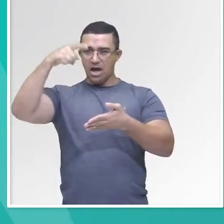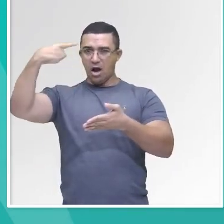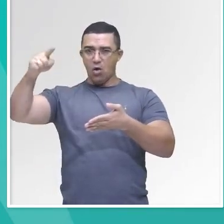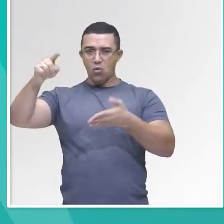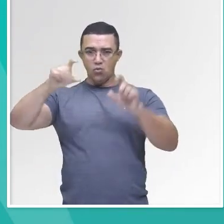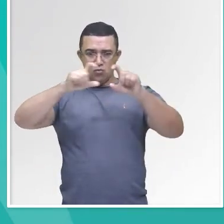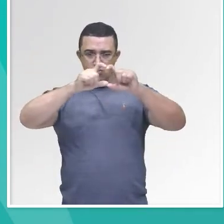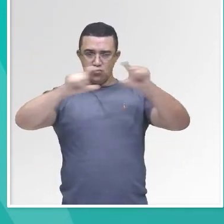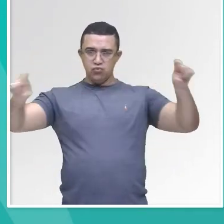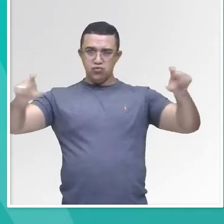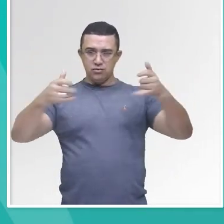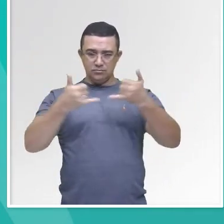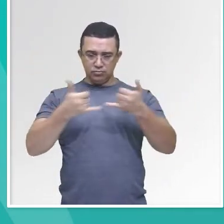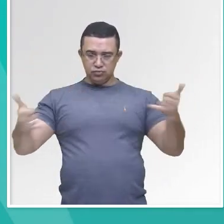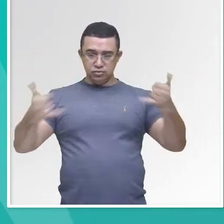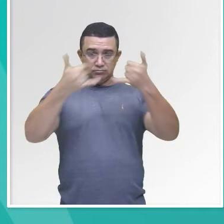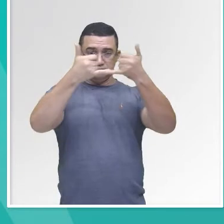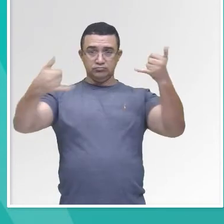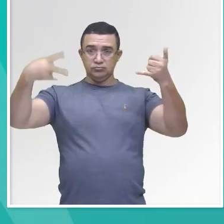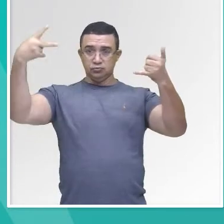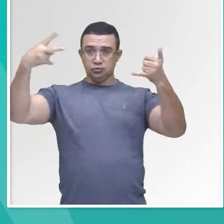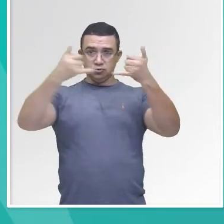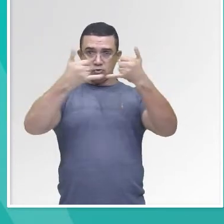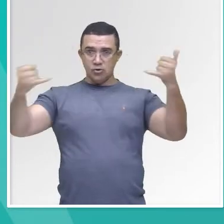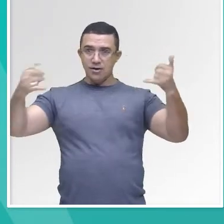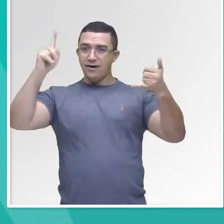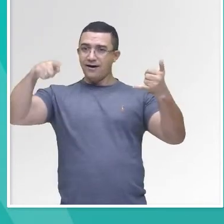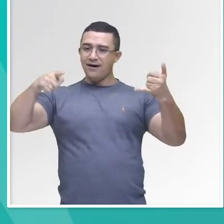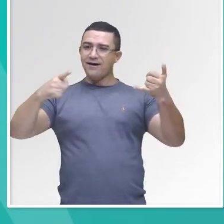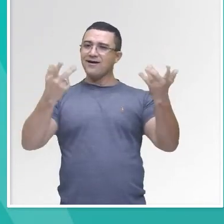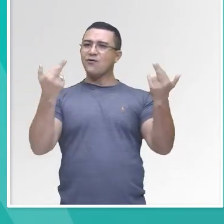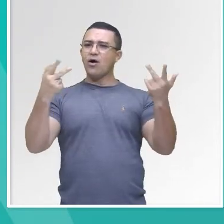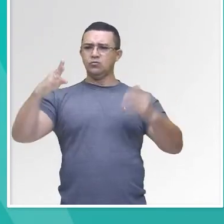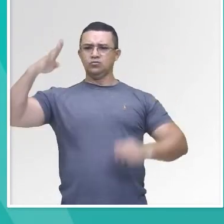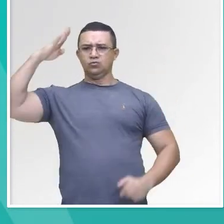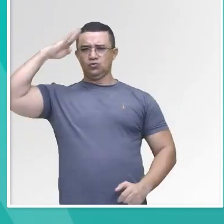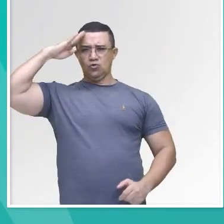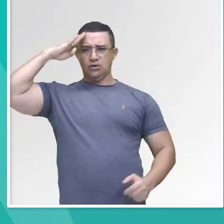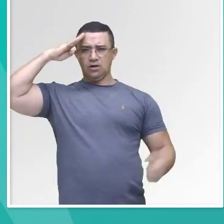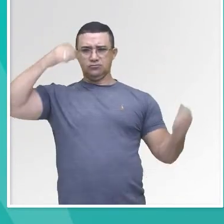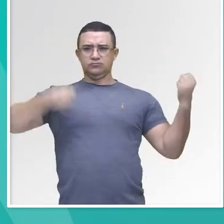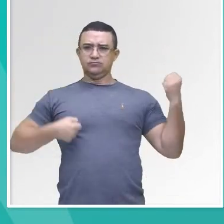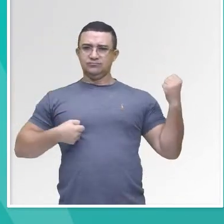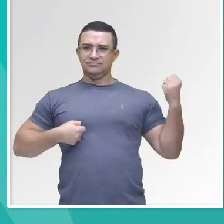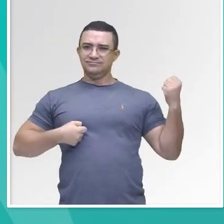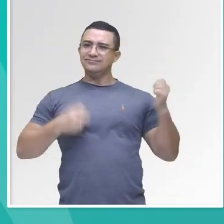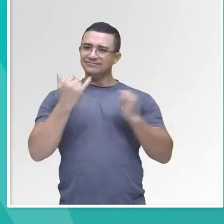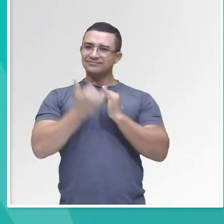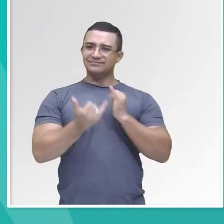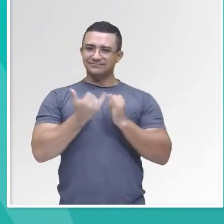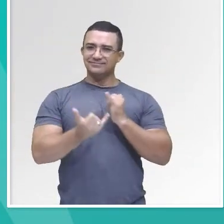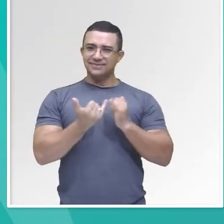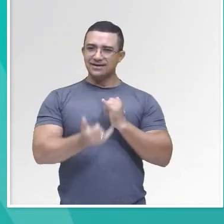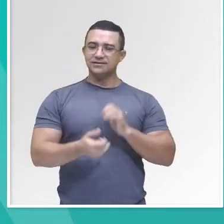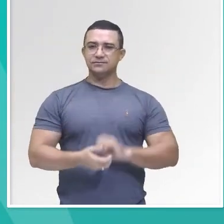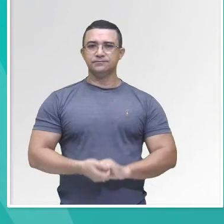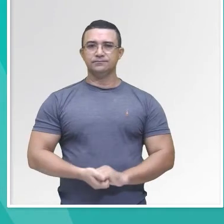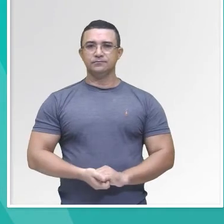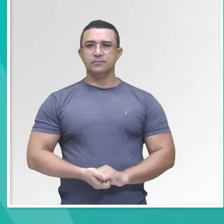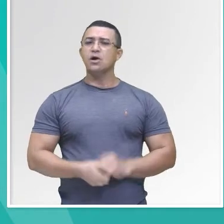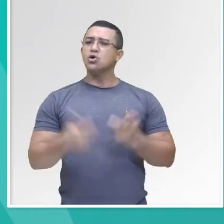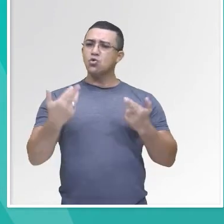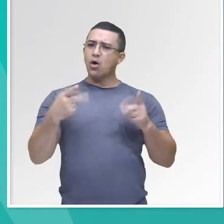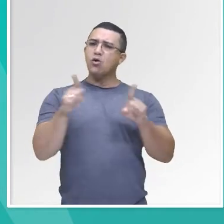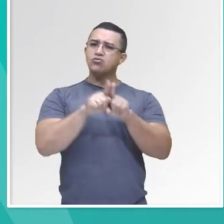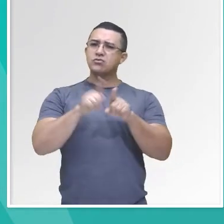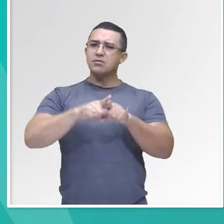frente. Lembrem-se, eles são os nossos soldados aí do nosso exército, tá? E da mesma forma vai se